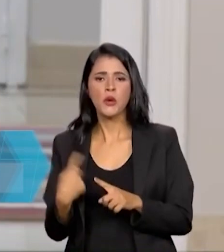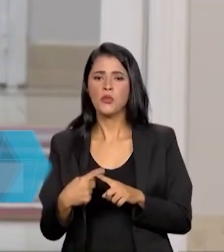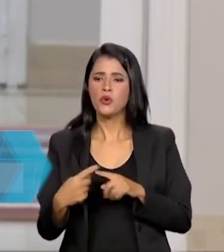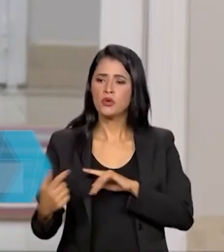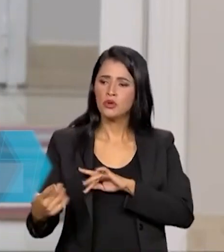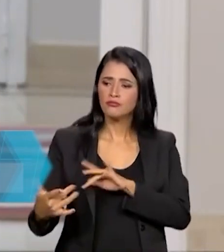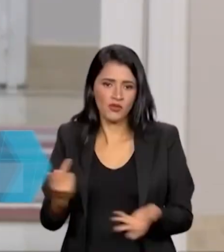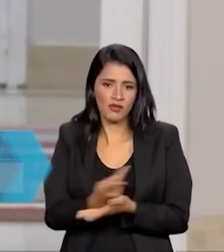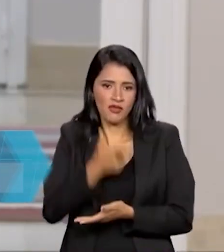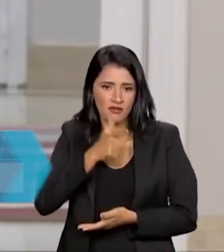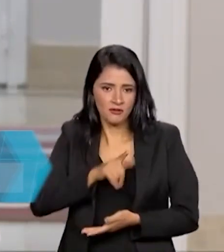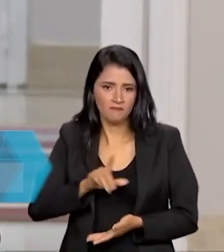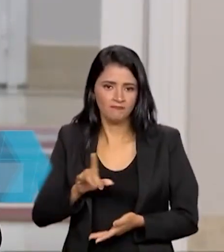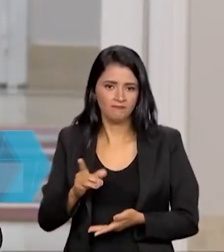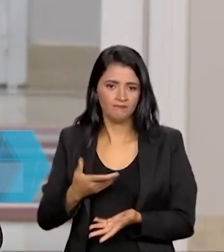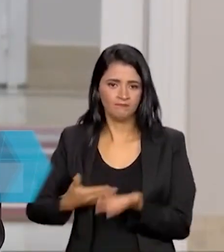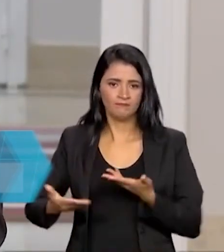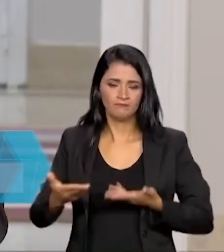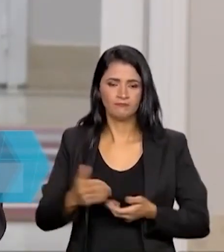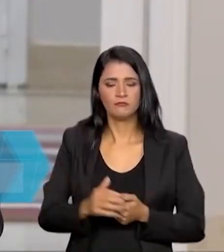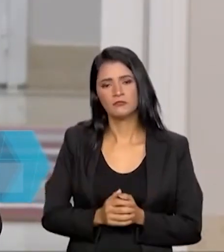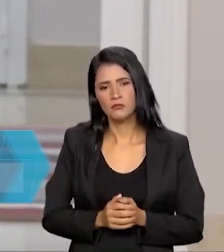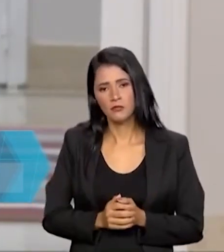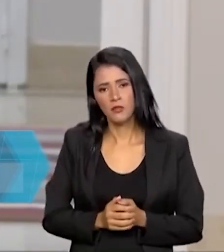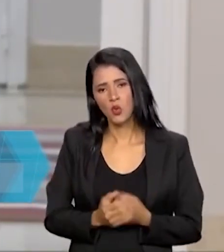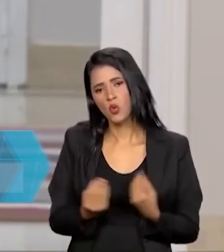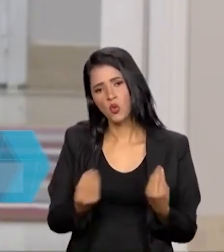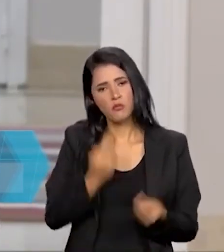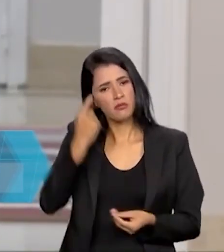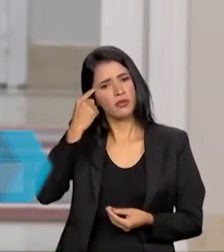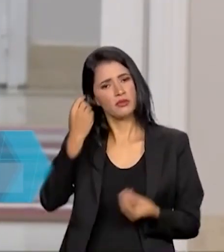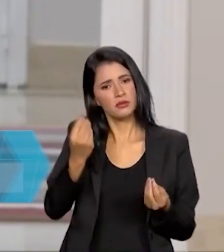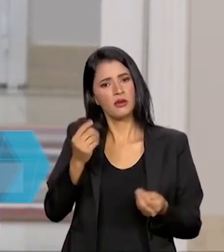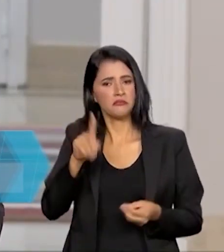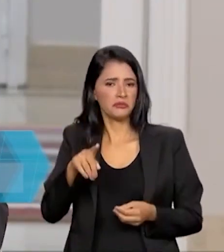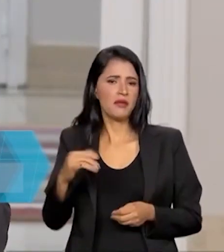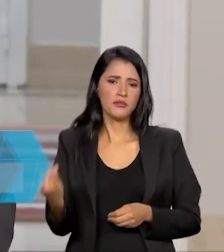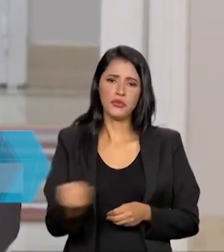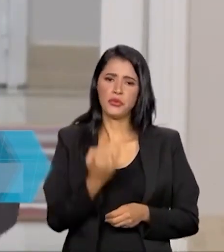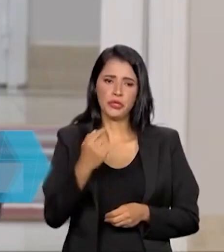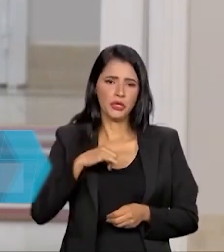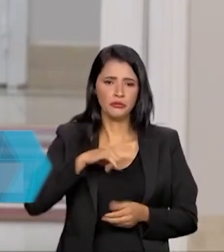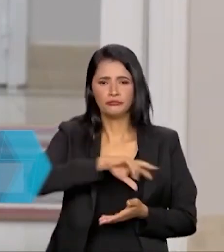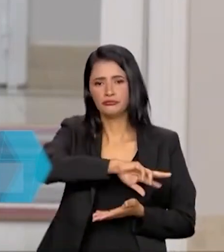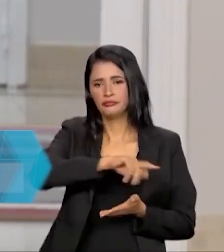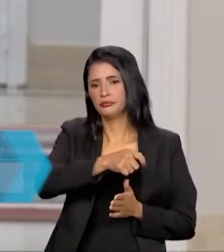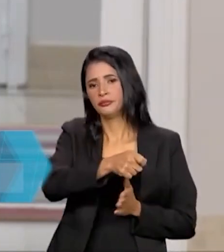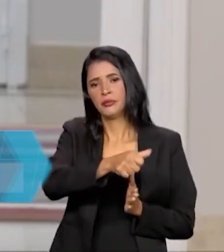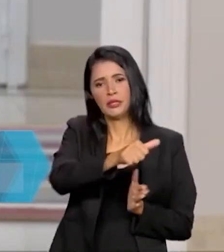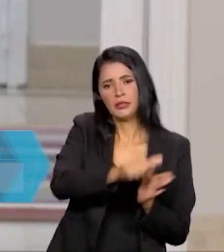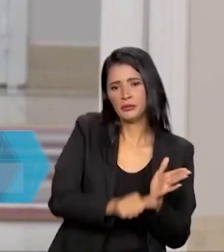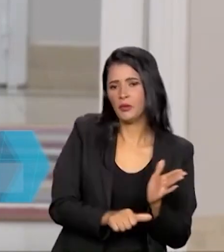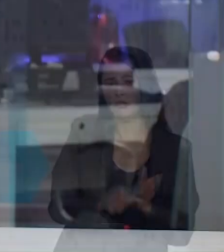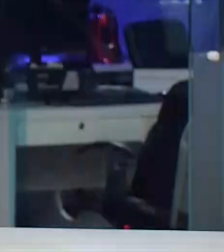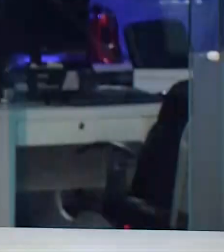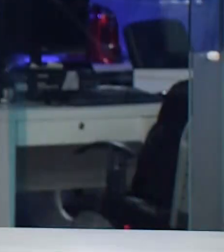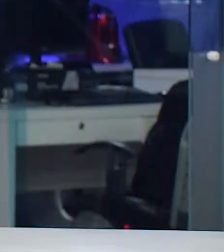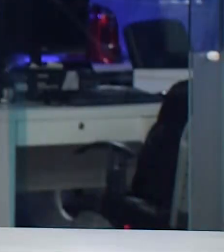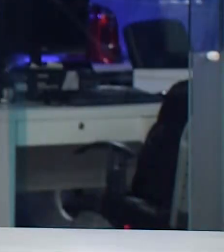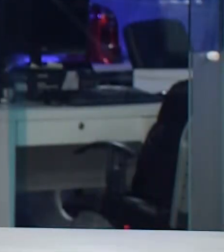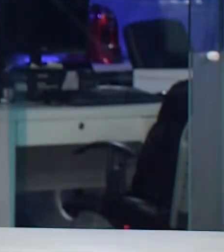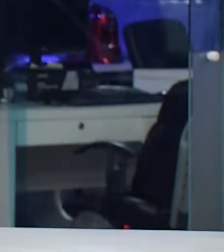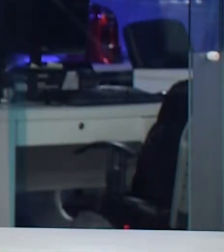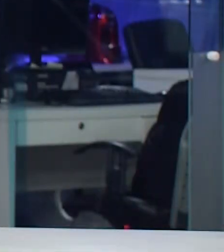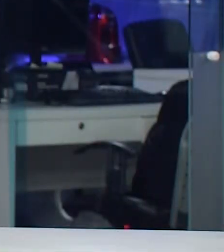presencialmente hoje ele também almoçou com o rei da Espanha Filipe vi as comitivas dos dois países